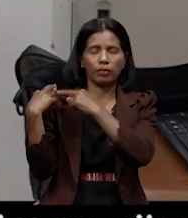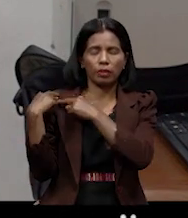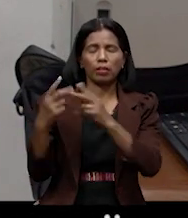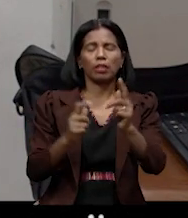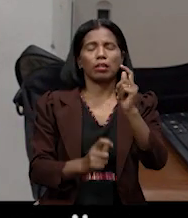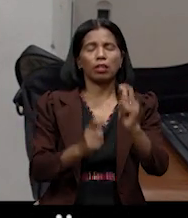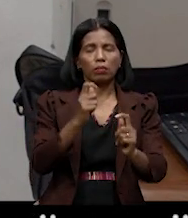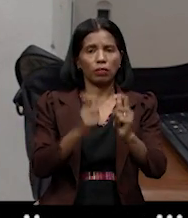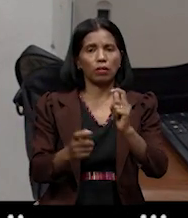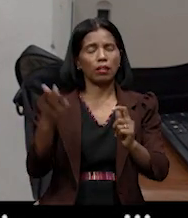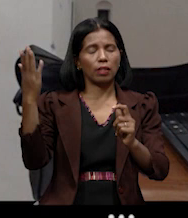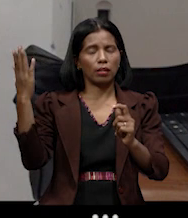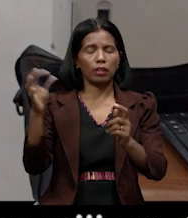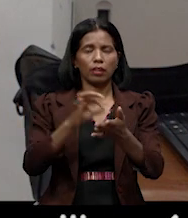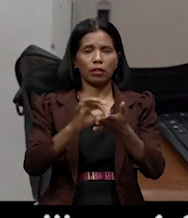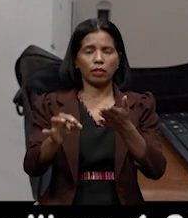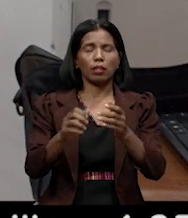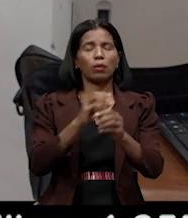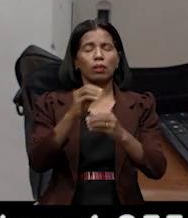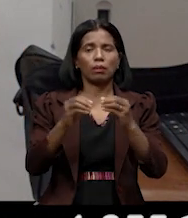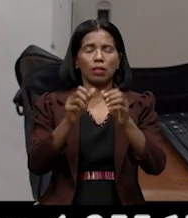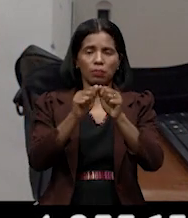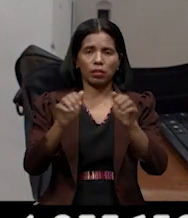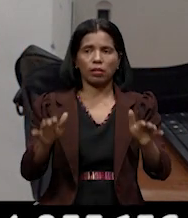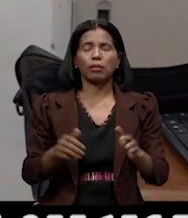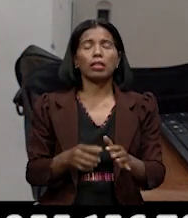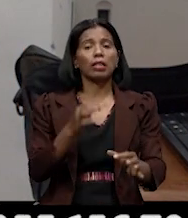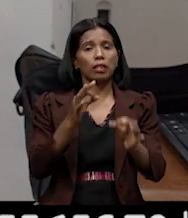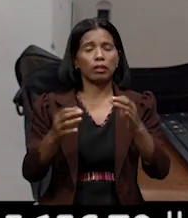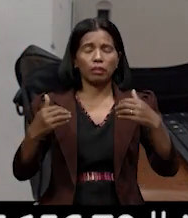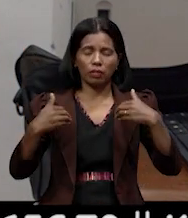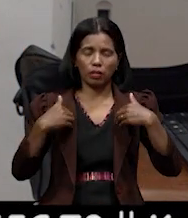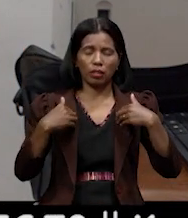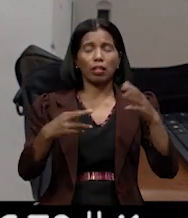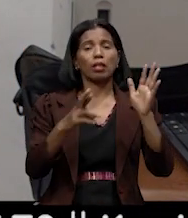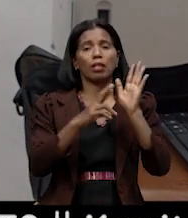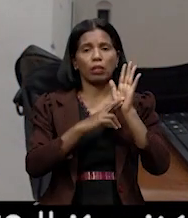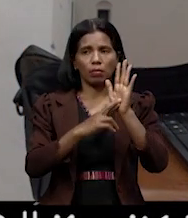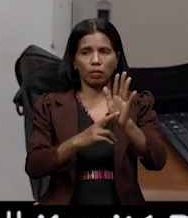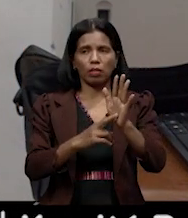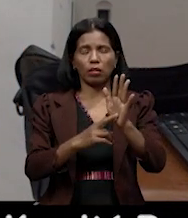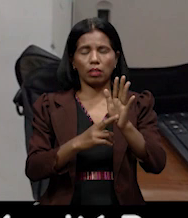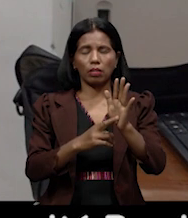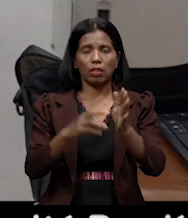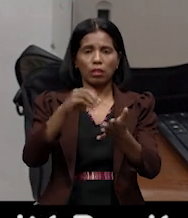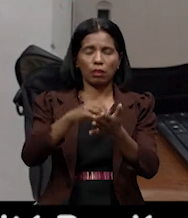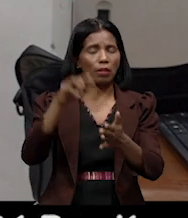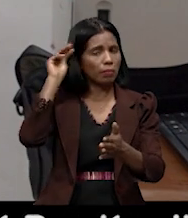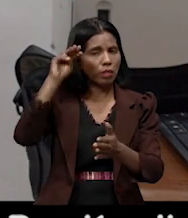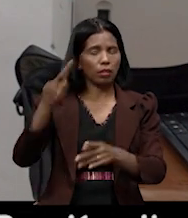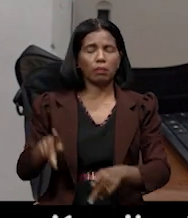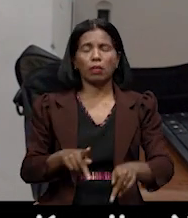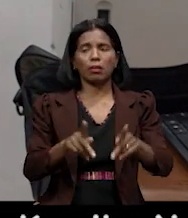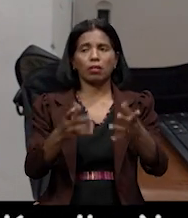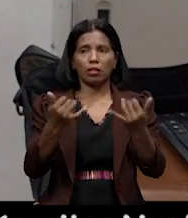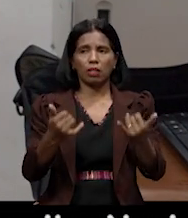Contas, nem a natureza administrativa. Cari que há uma recomendação instrumento para matar no Ministério Público e né,